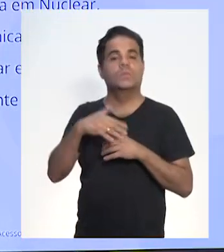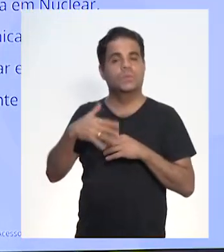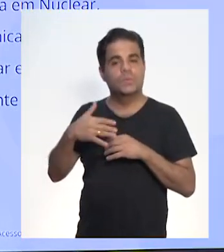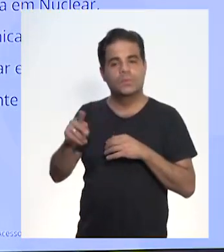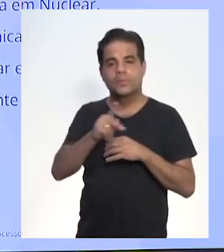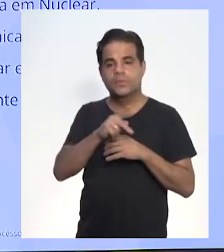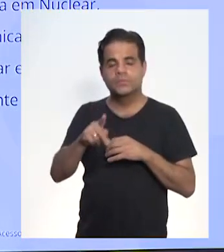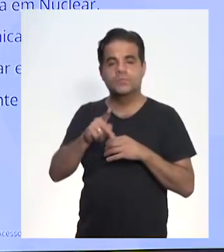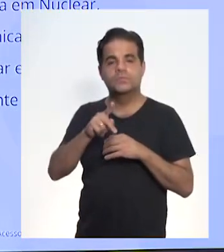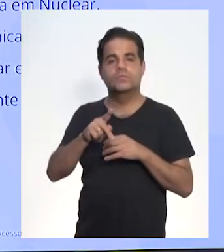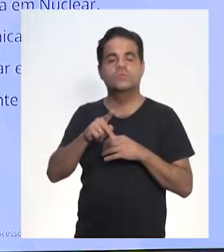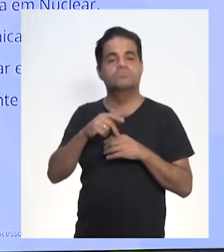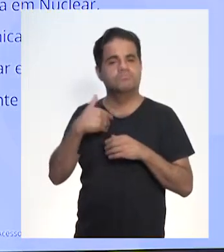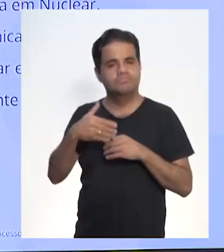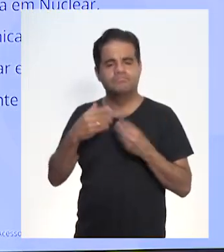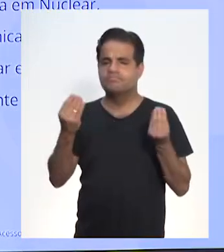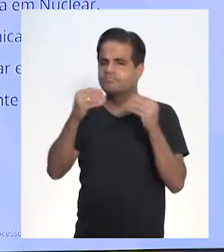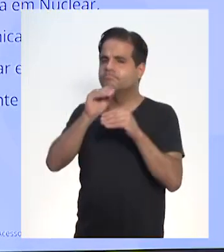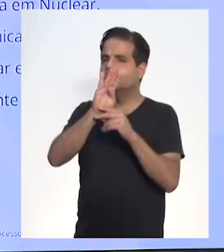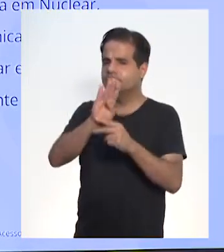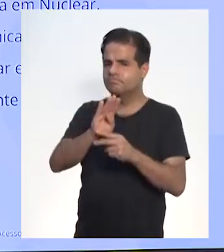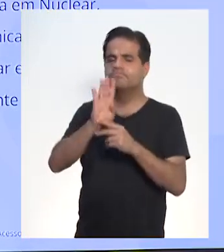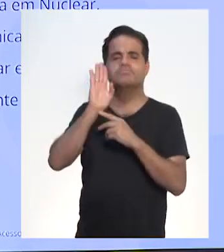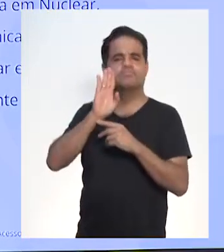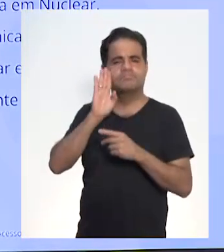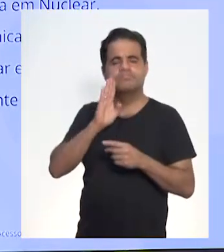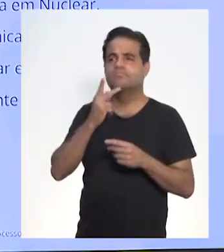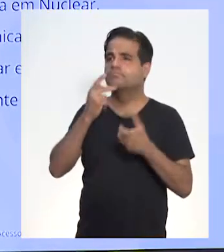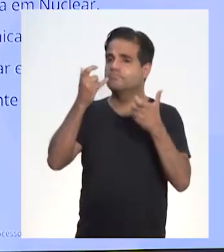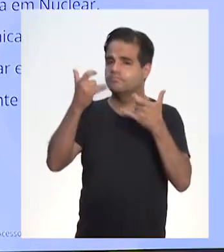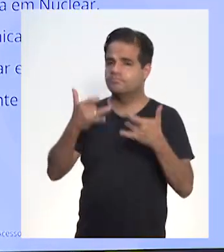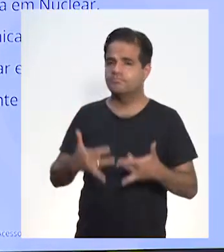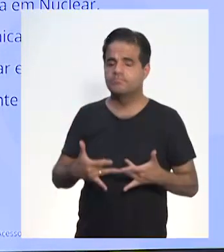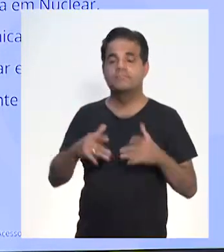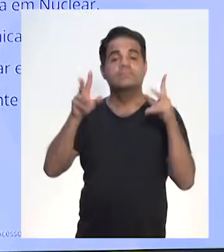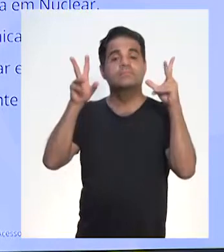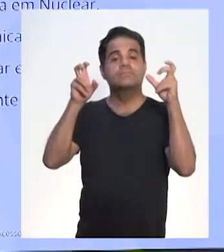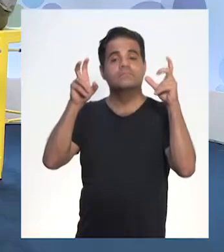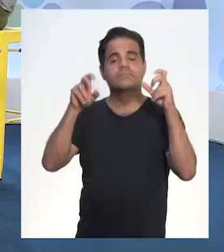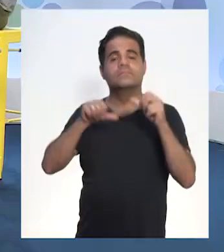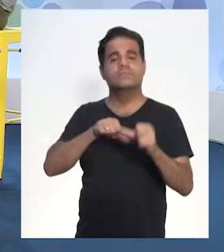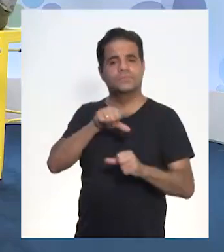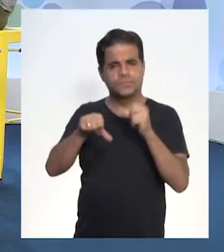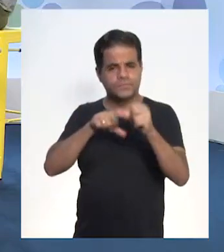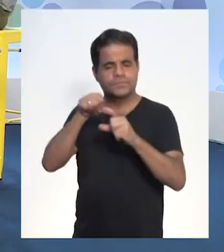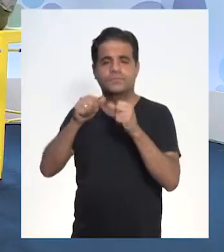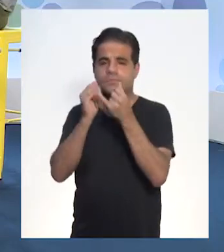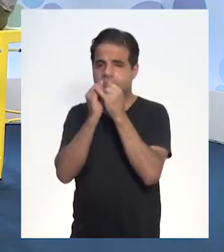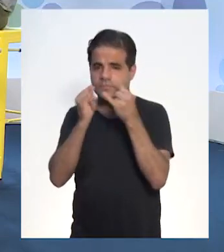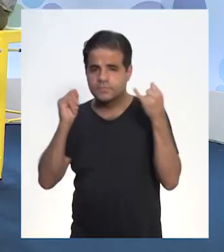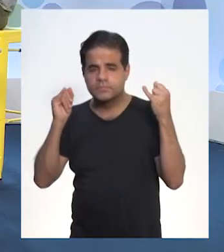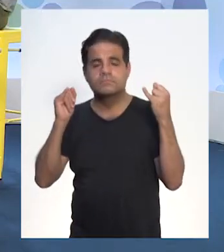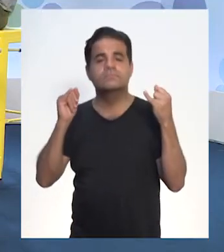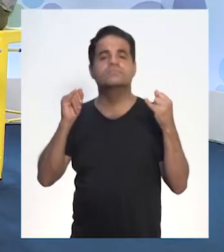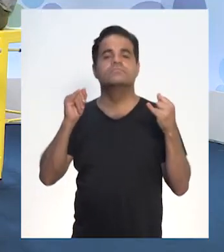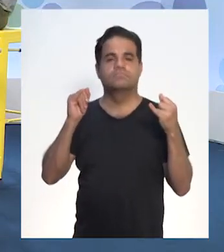professor Carlos colocou D. Eu acho que aí ele está falando mesmo realmente da questão da transformação de energia.